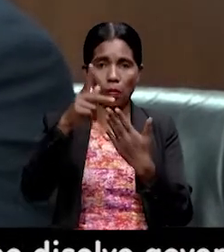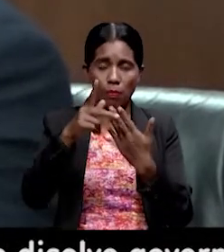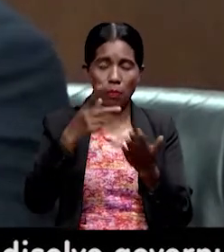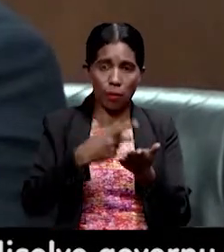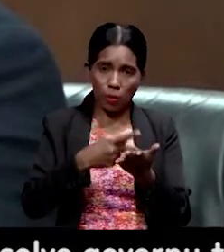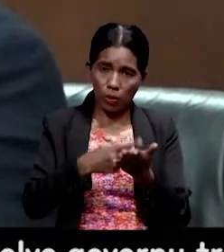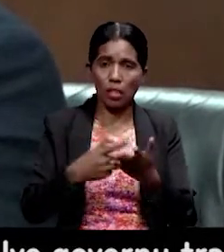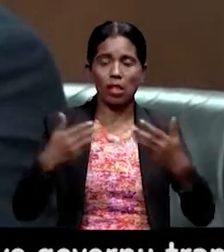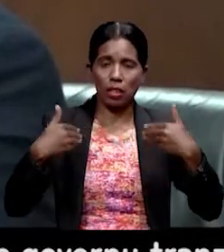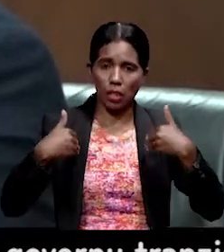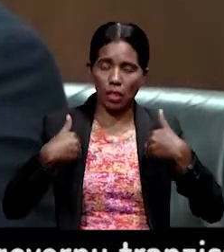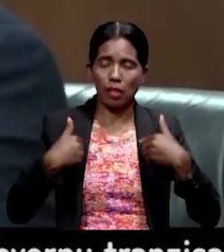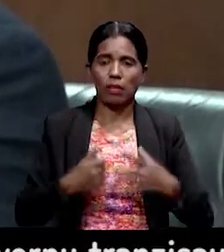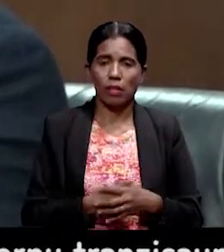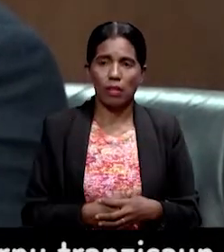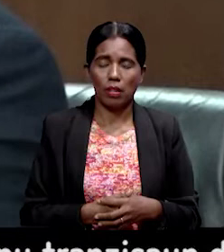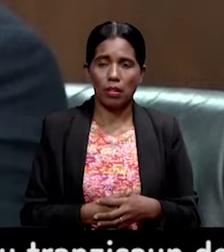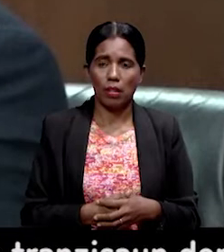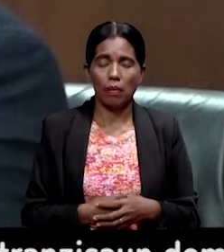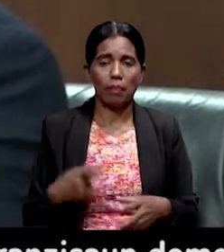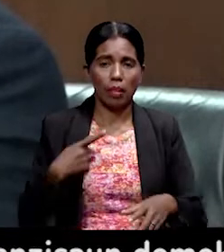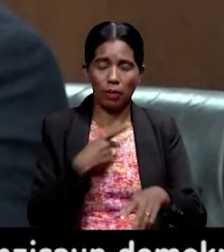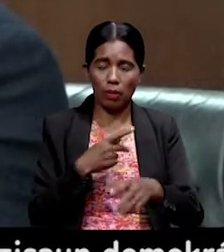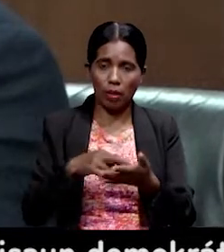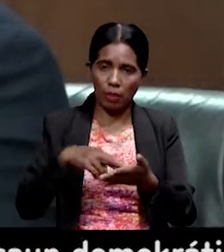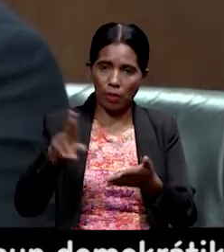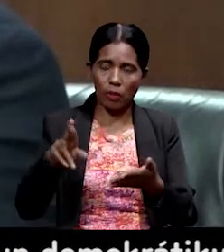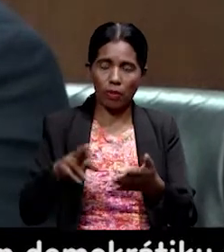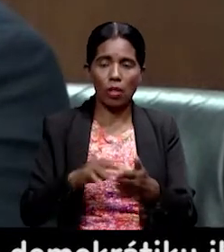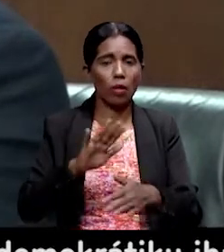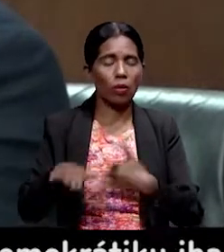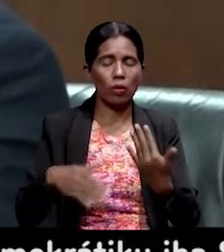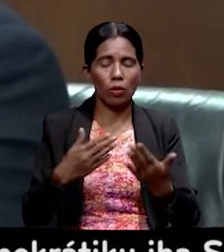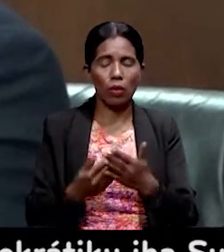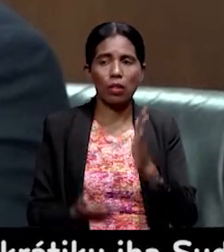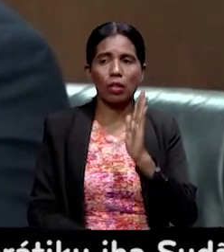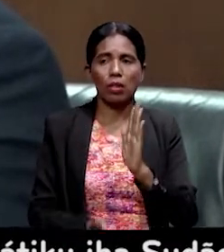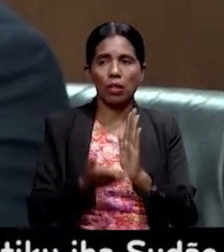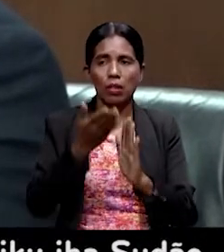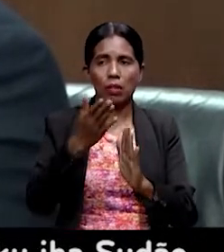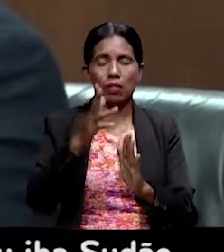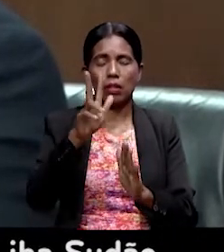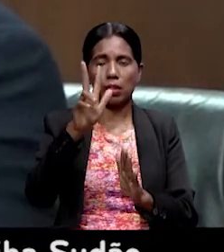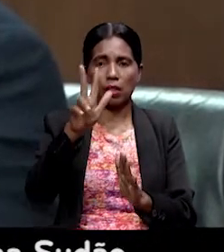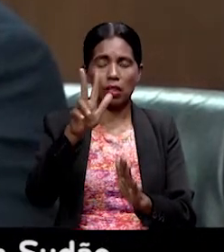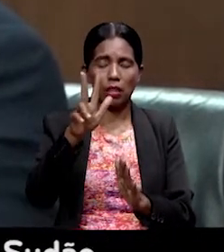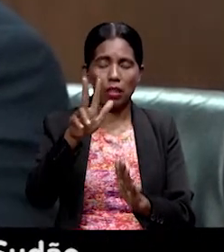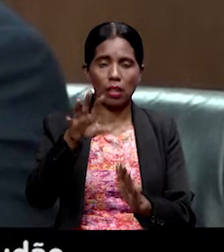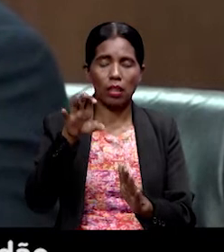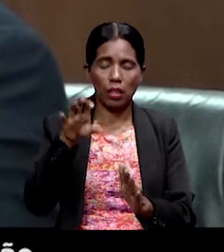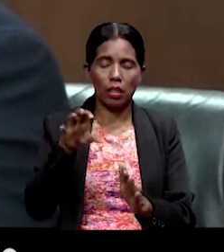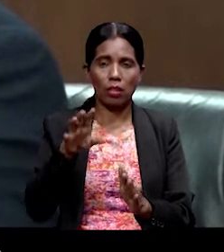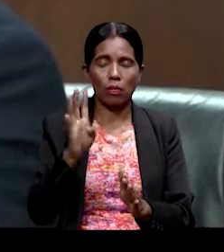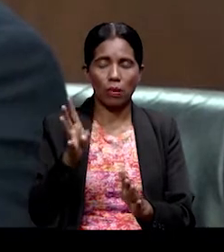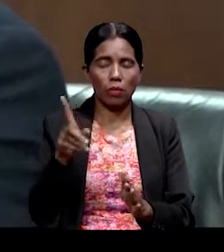karik plenária aprova, maka minha total ne se saiba 341 milhões. E a proposta